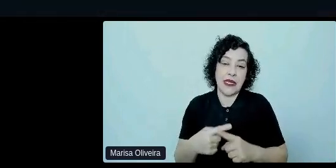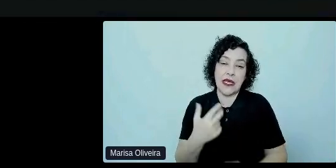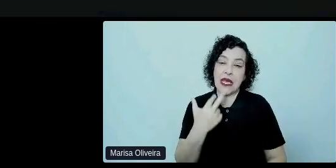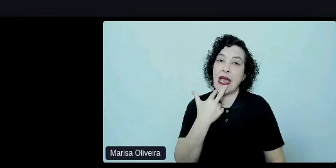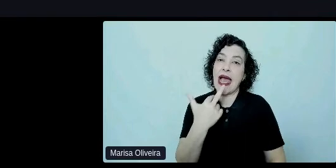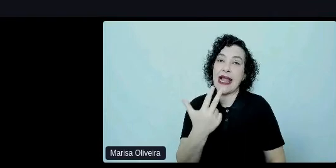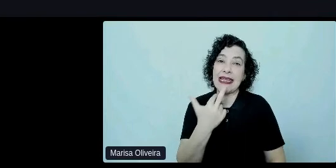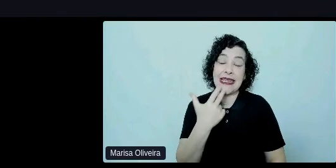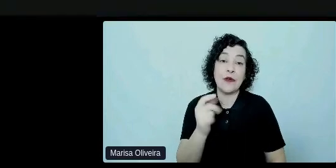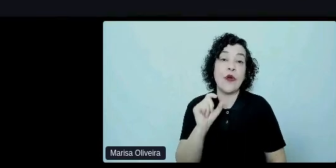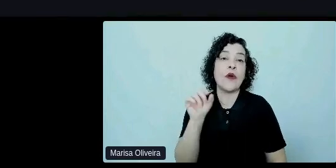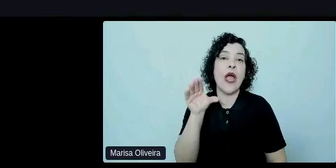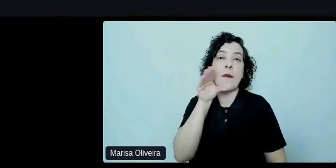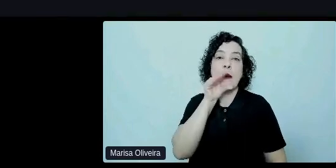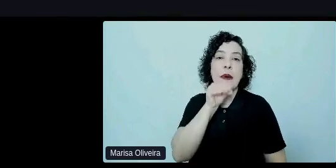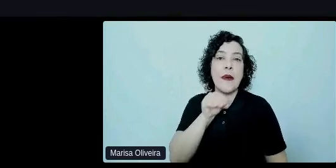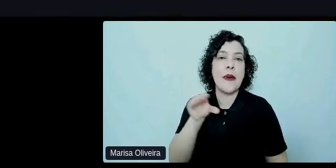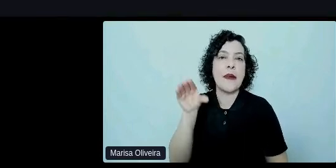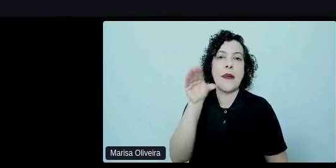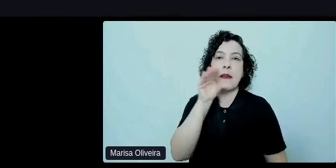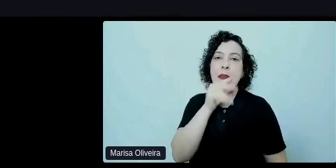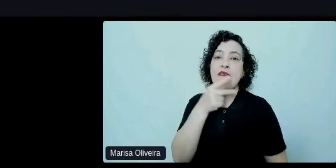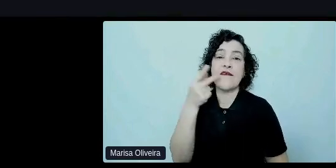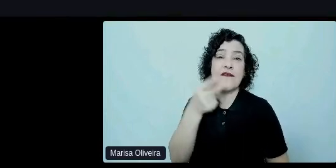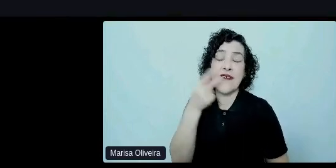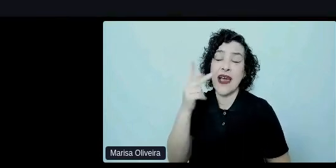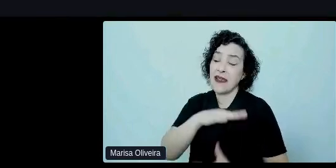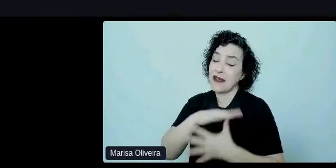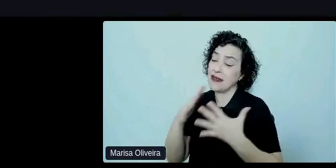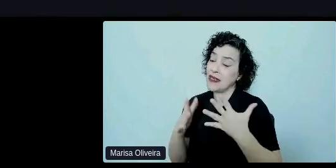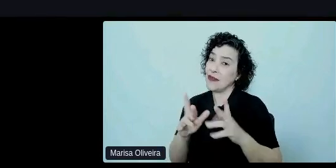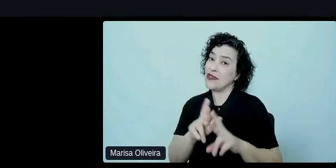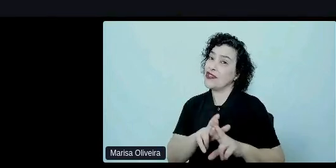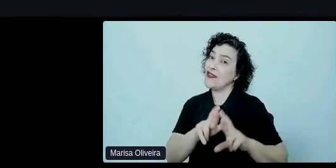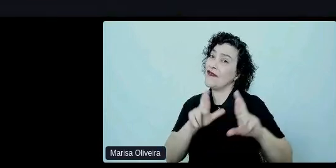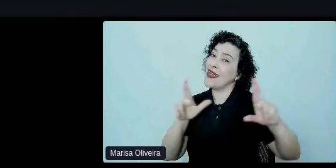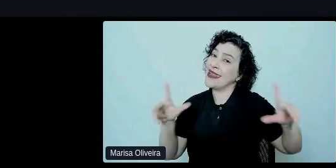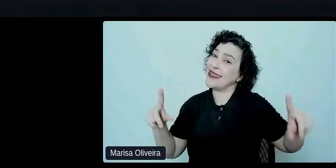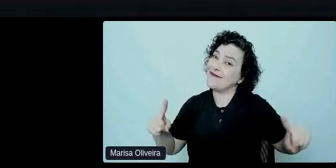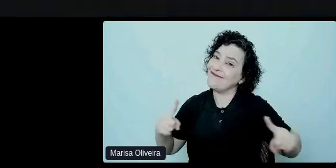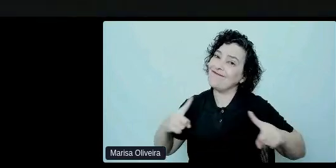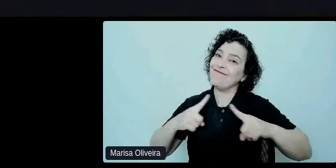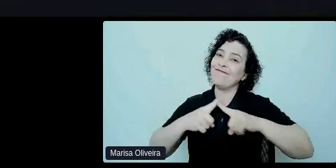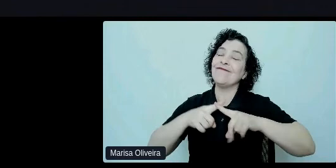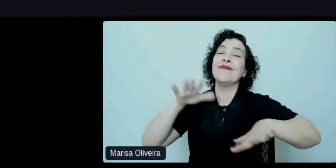fonética e Libras não é, o que dificulta um pouco o aprendizado.